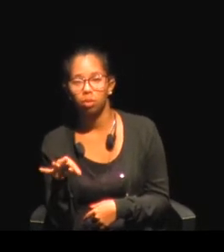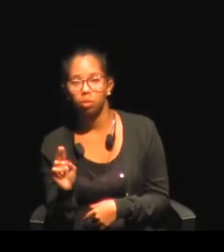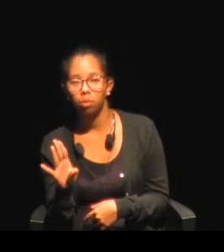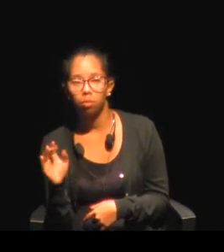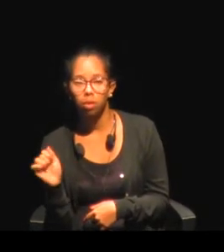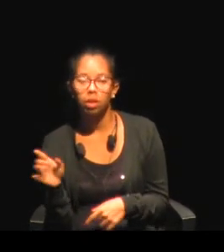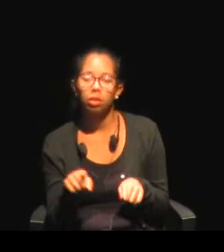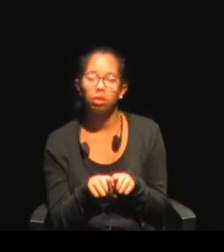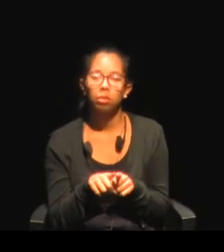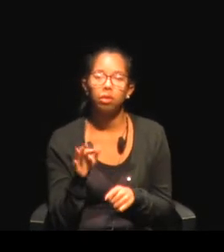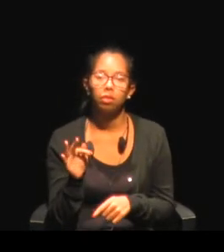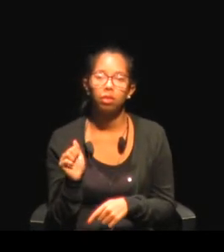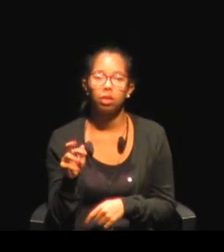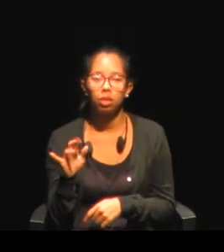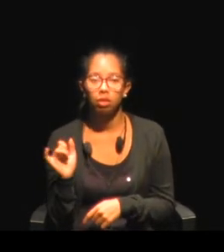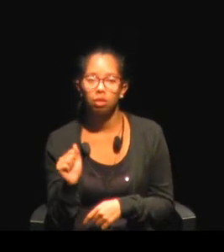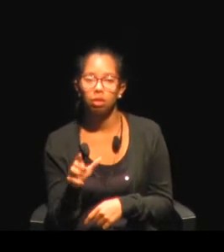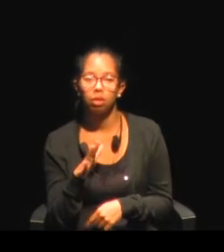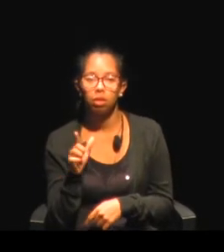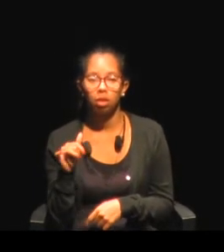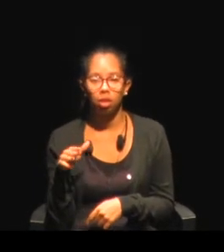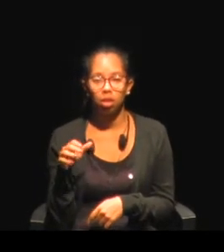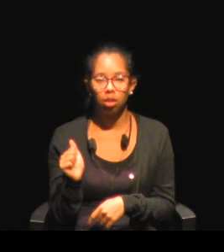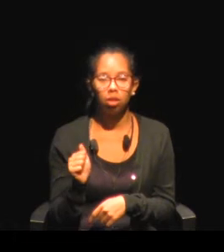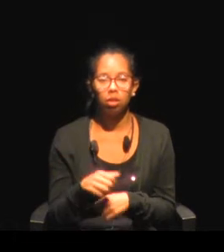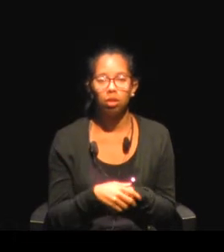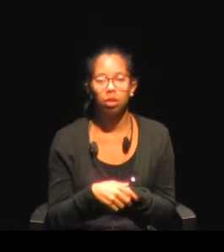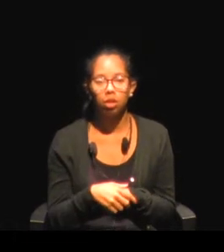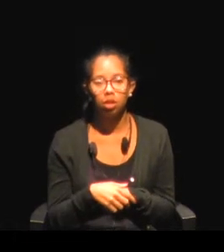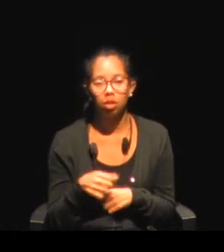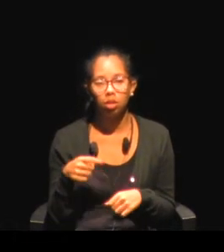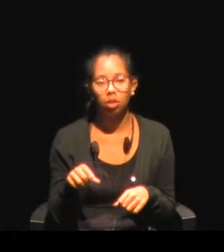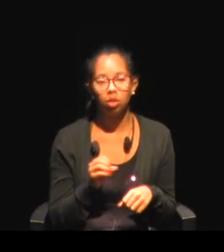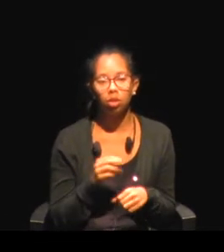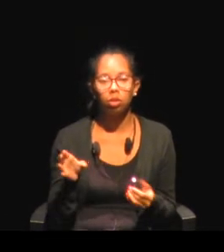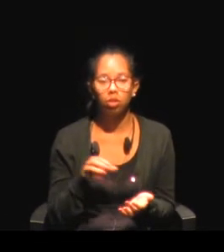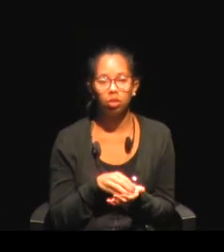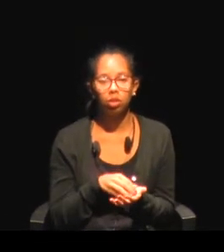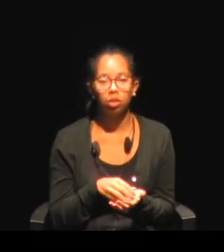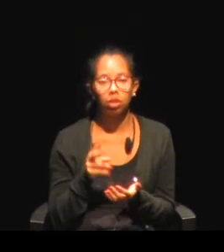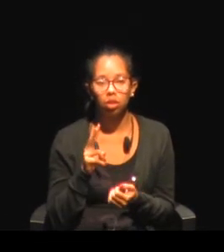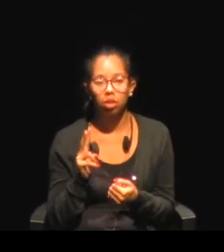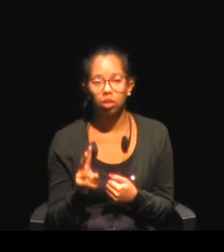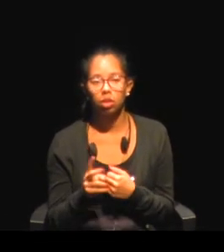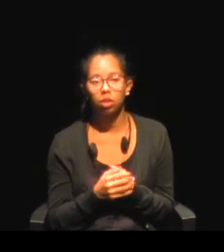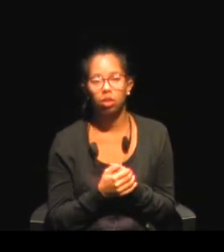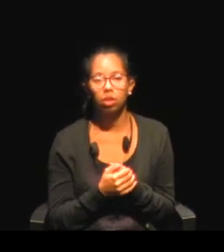que é uma avenida de fundo de vale aqui. O centro, não estou olhando direito aqui, o